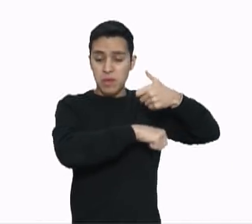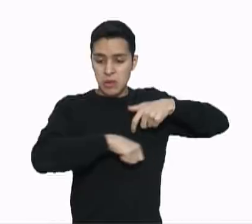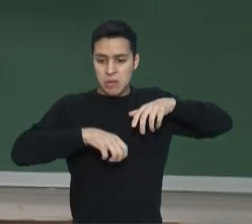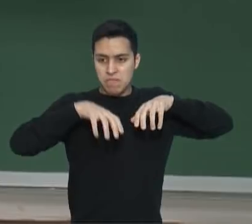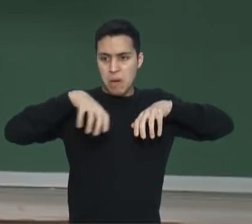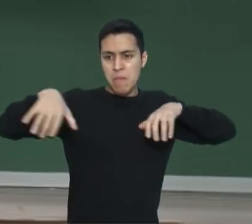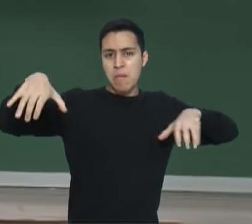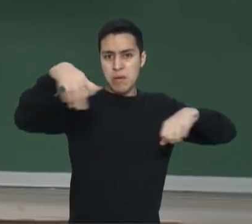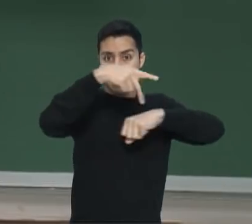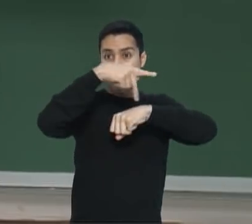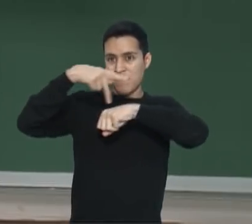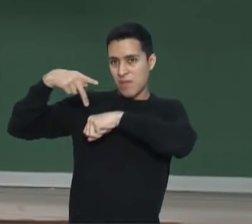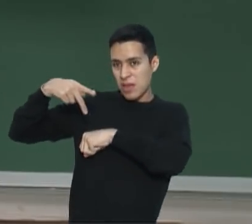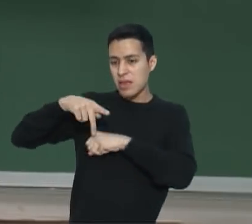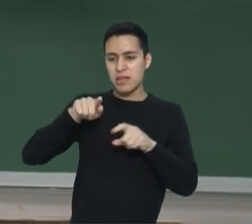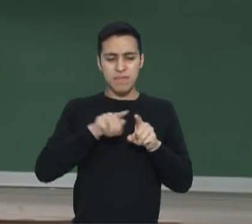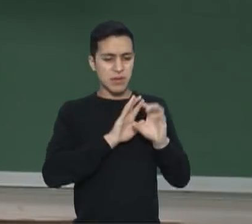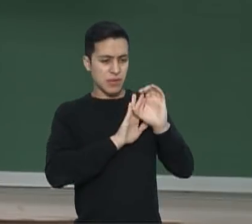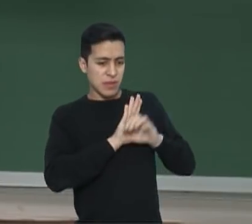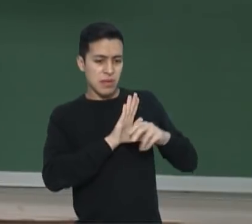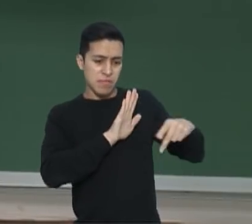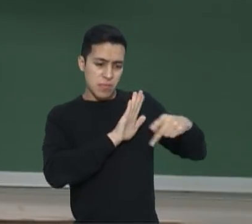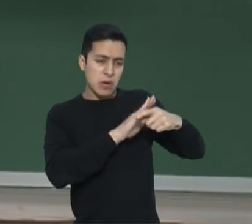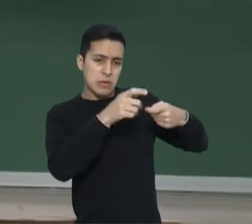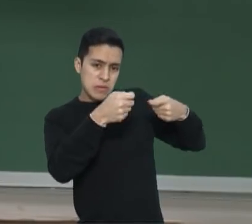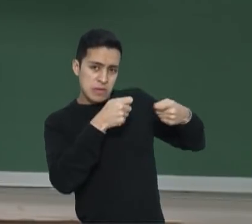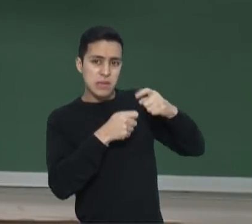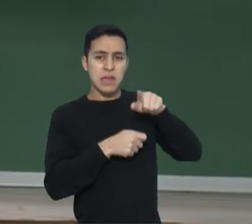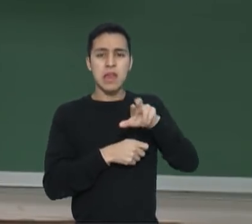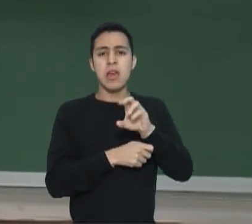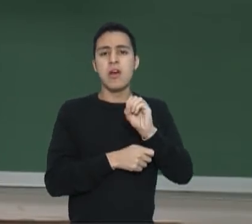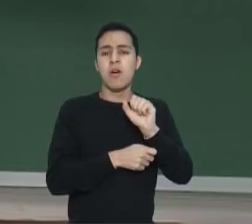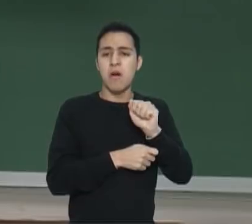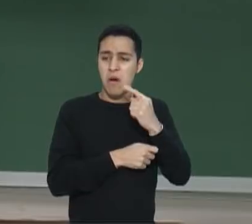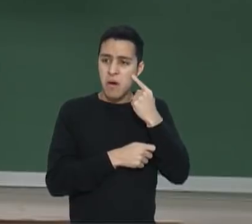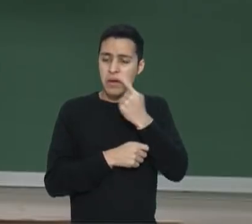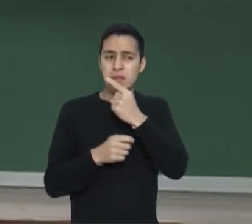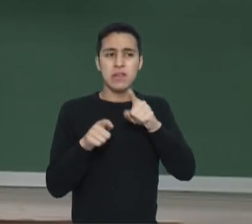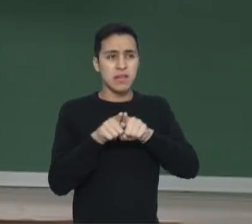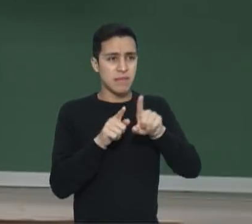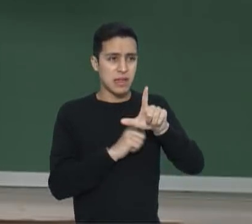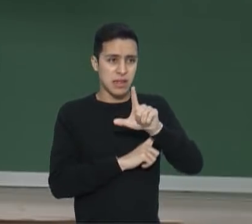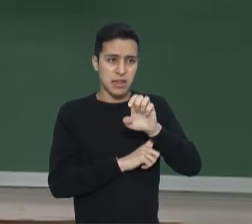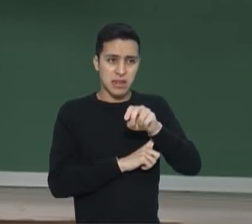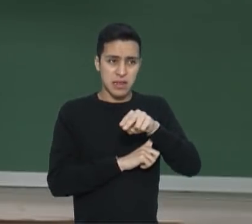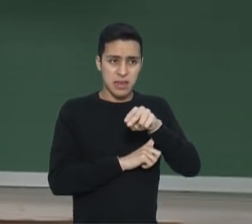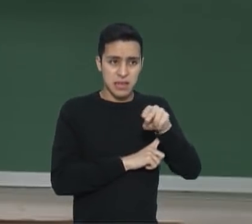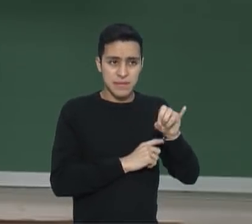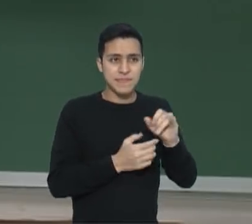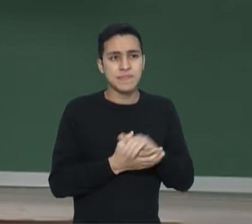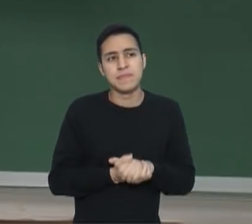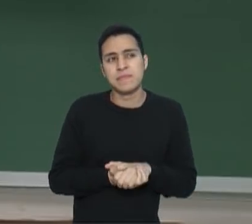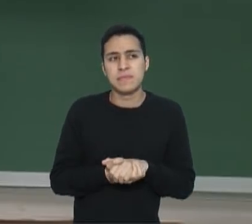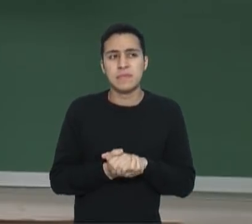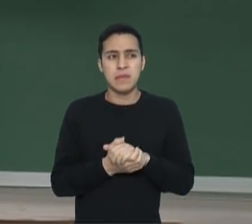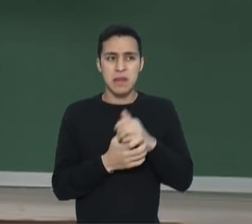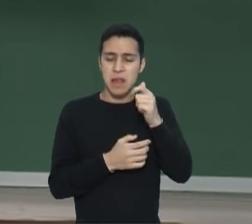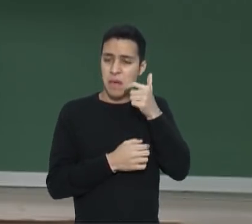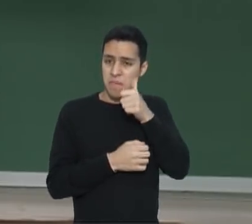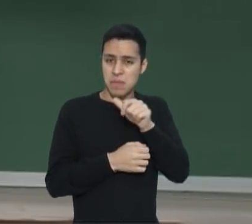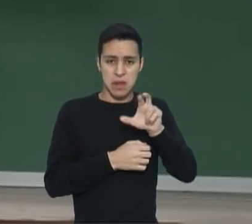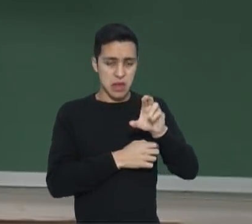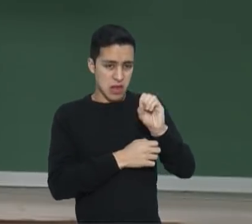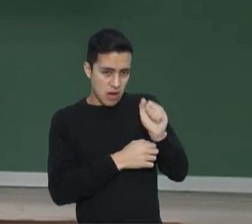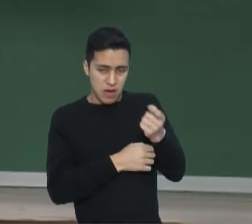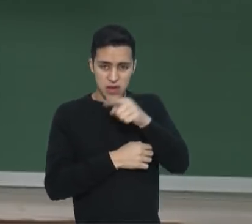ideia de autodeterminação foram a Rosa Luxemburgo e o Lenin, em particular o Lenin. Nessa discussão da Rosa Luxemburgo com o